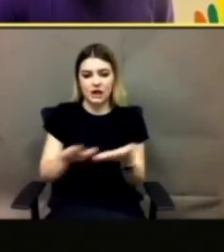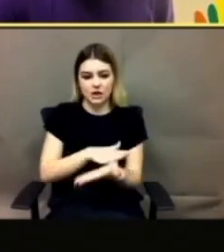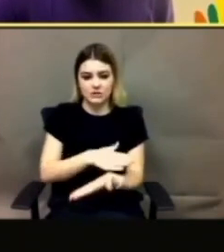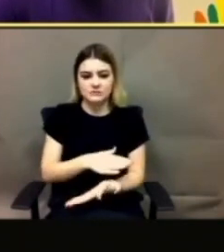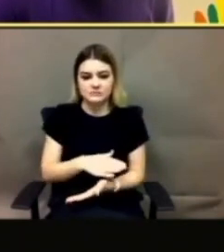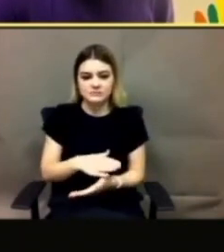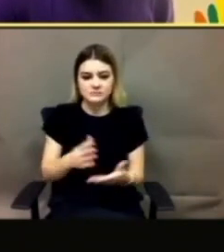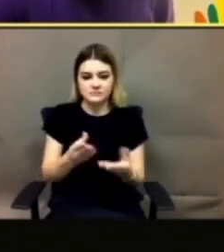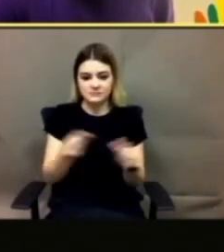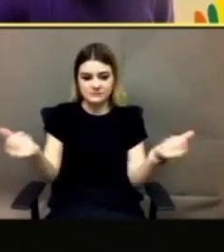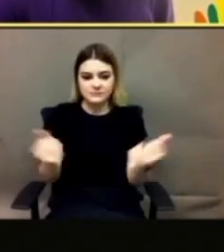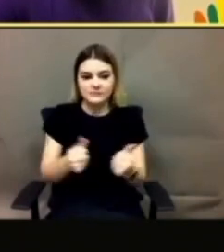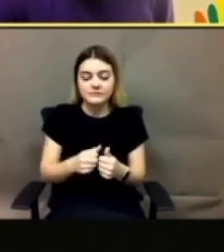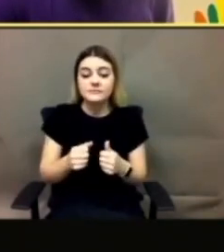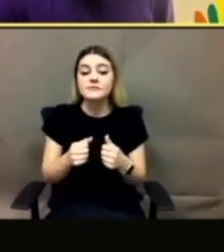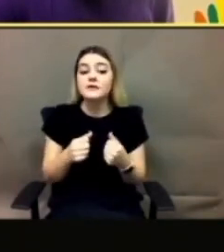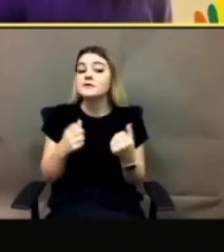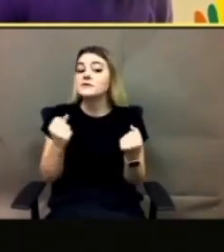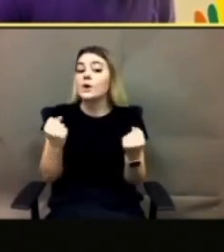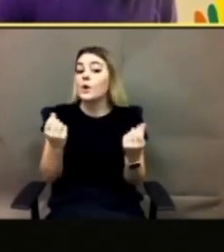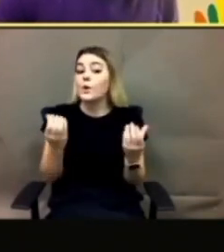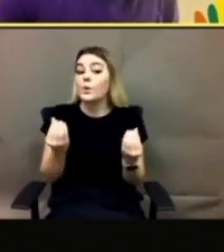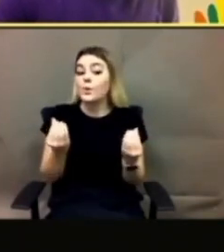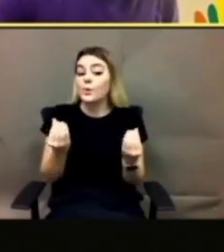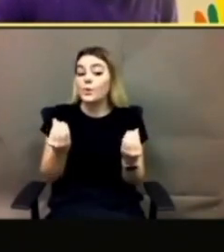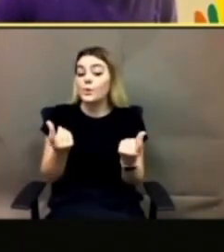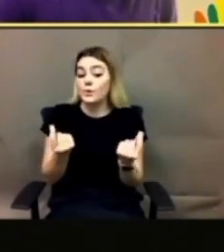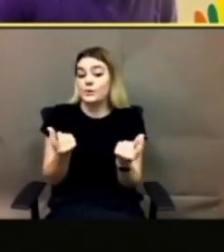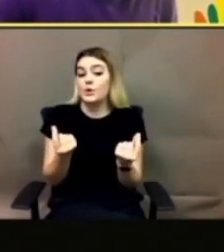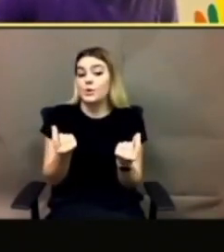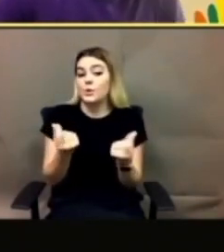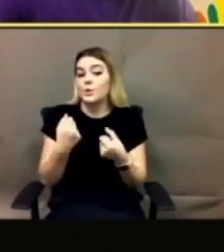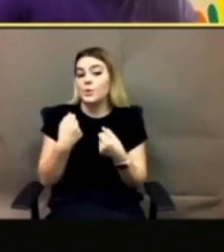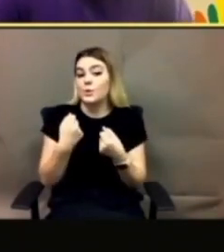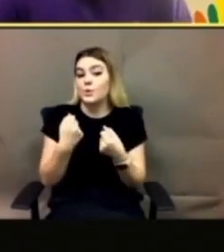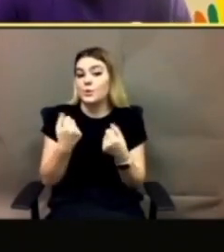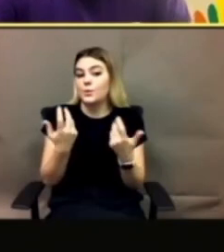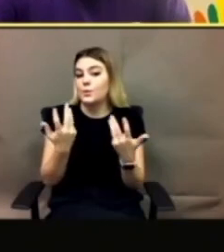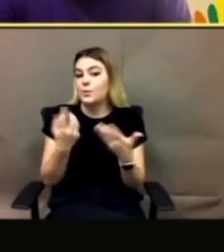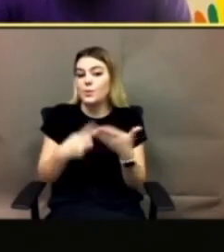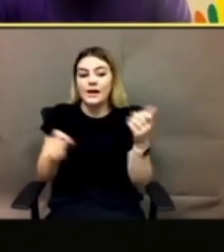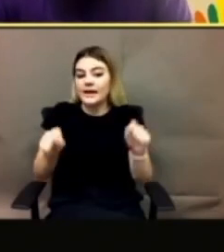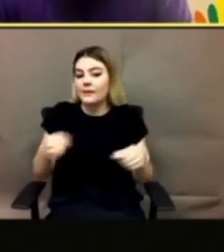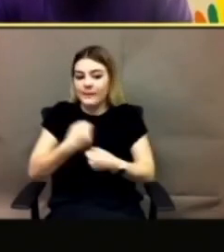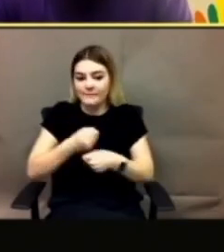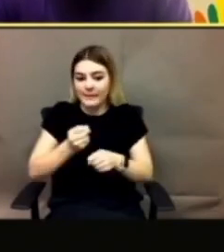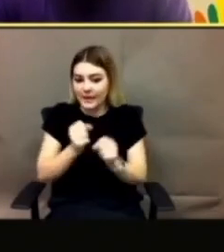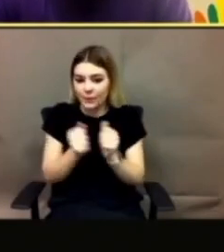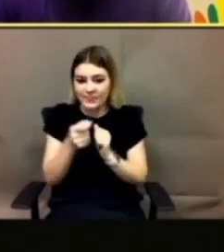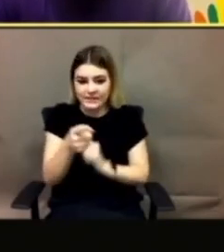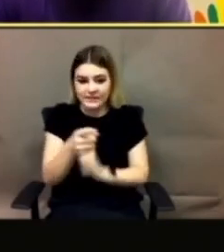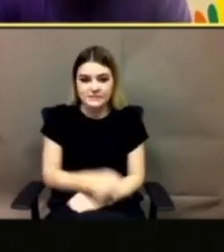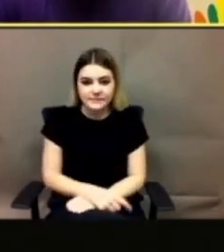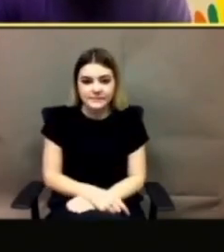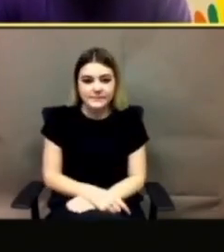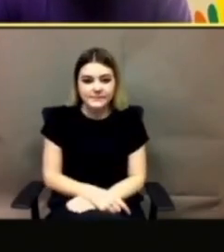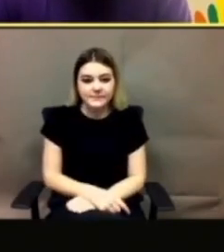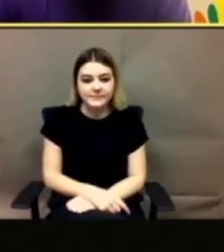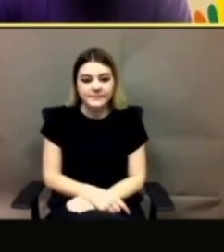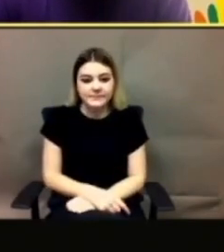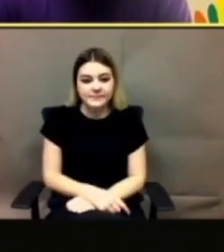Mas a questão é. O que podemos fazer com o Make Make. Usando. O aplicativo. talvez.